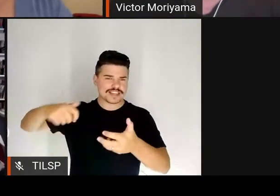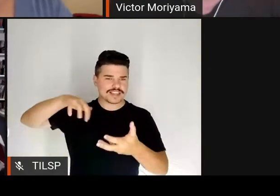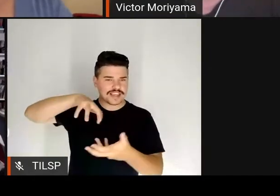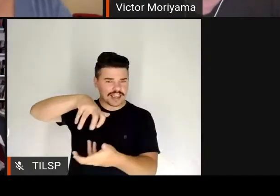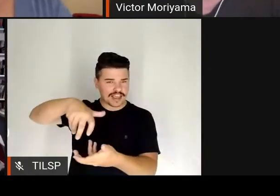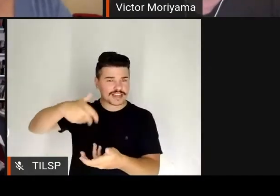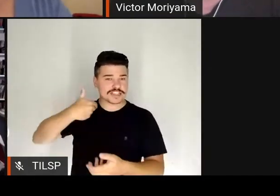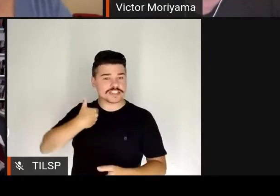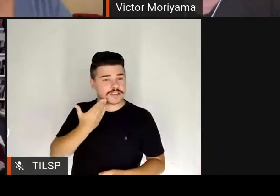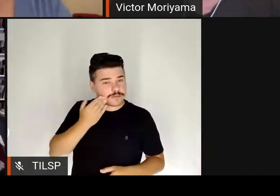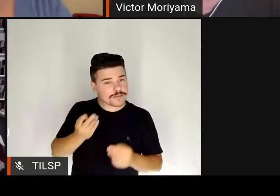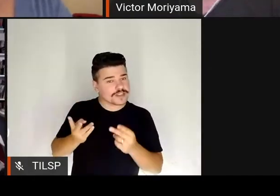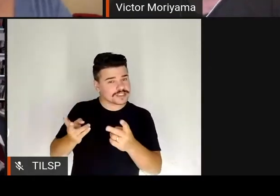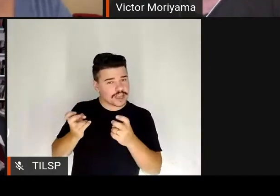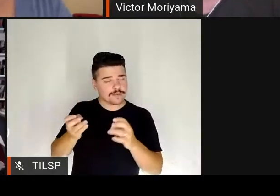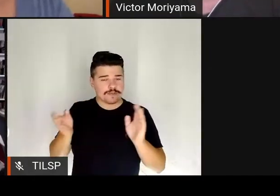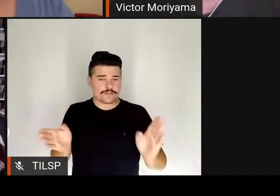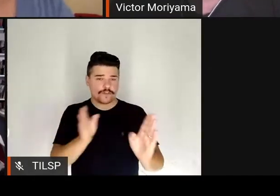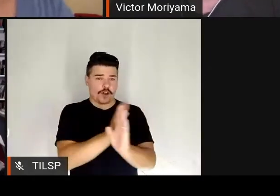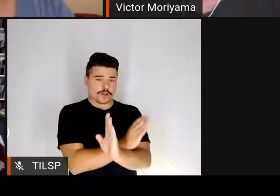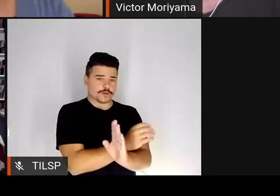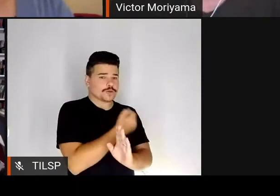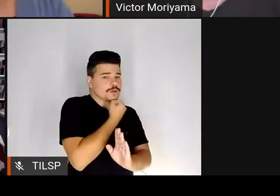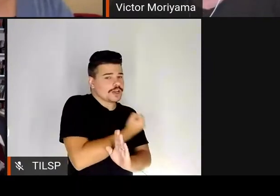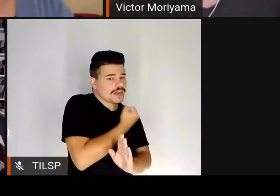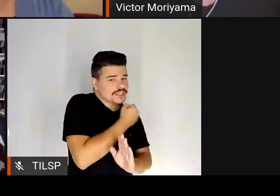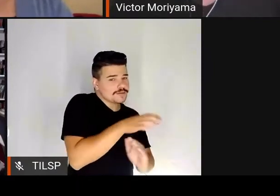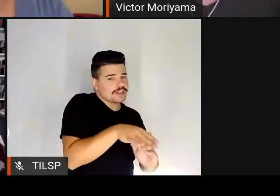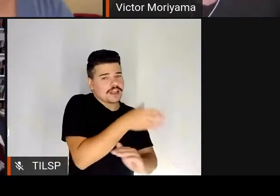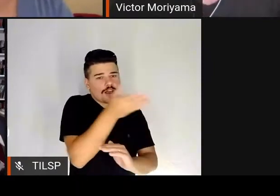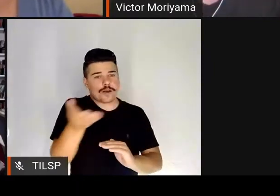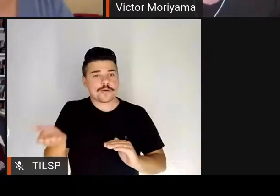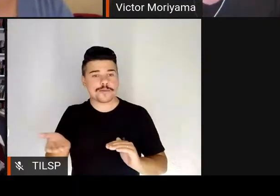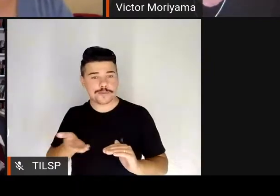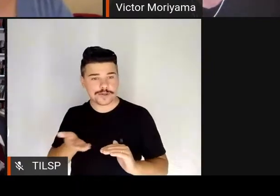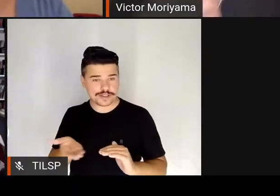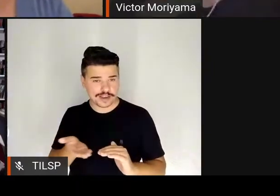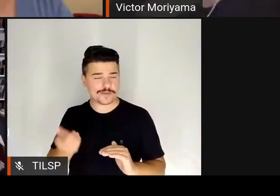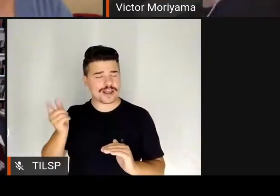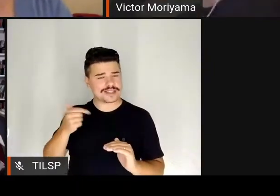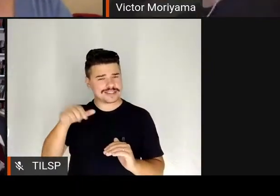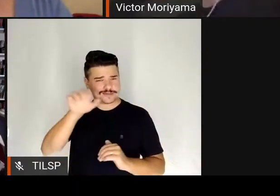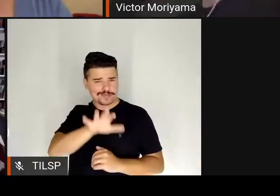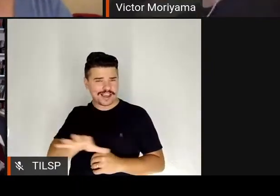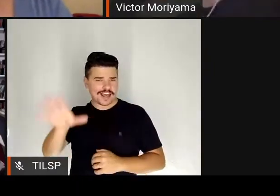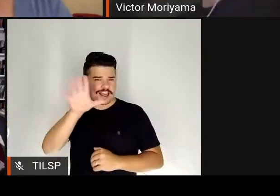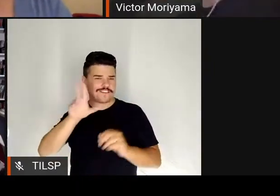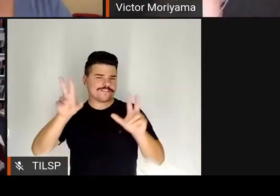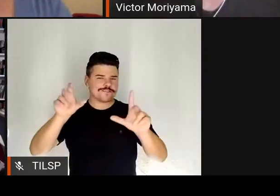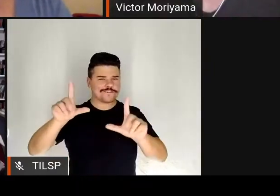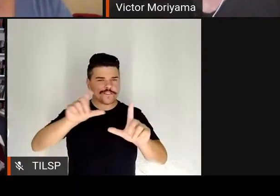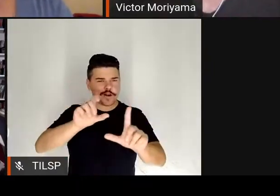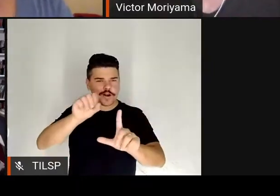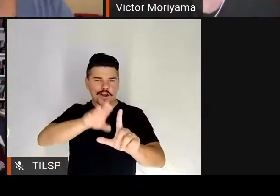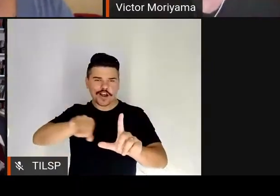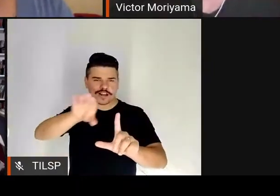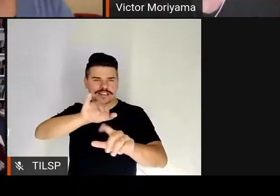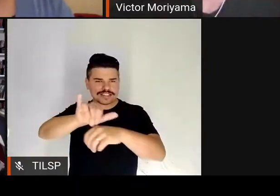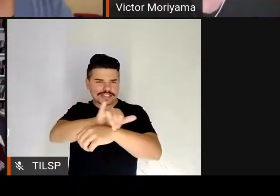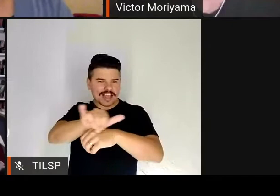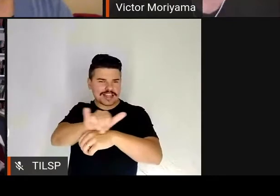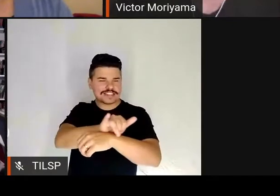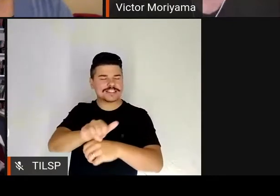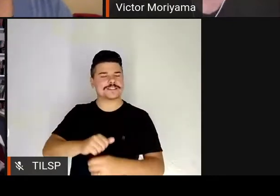da figura do fotojornalista moderno e essa estética fotográfica, da fotografia moderna,